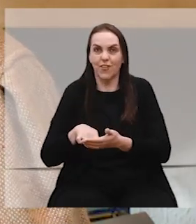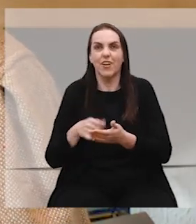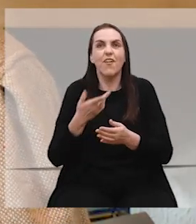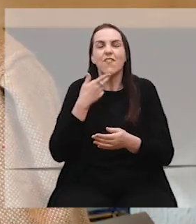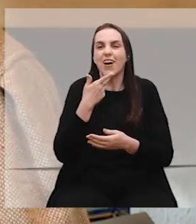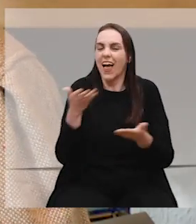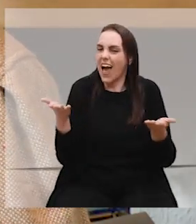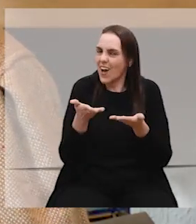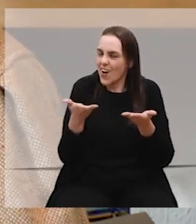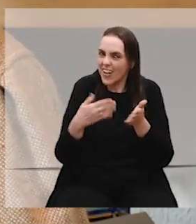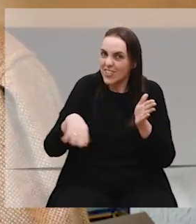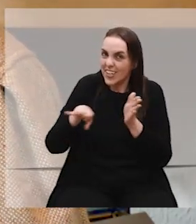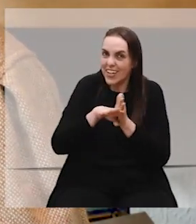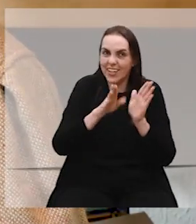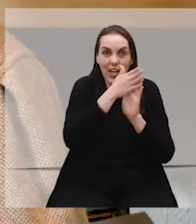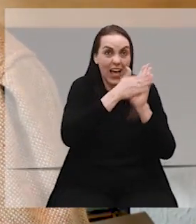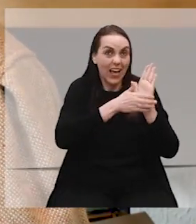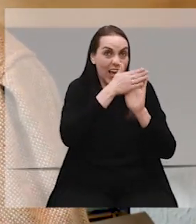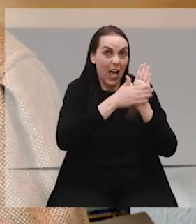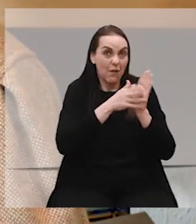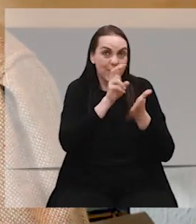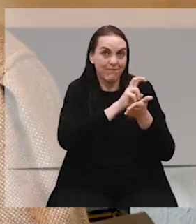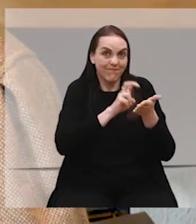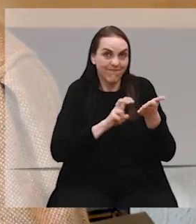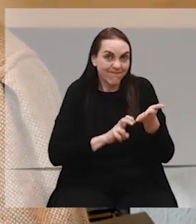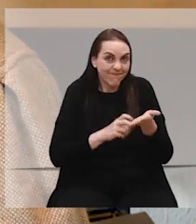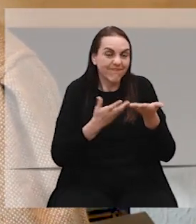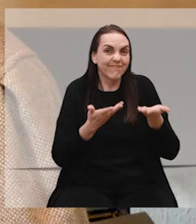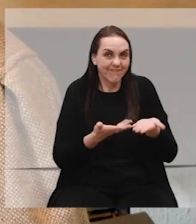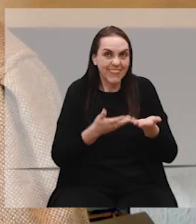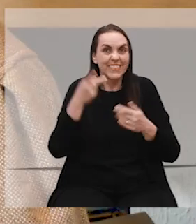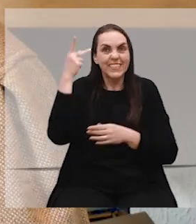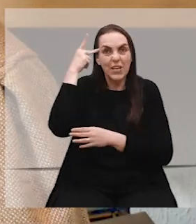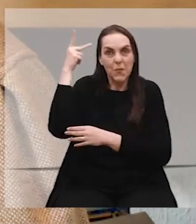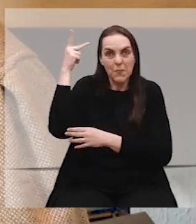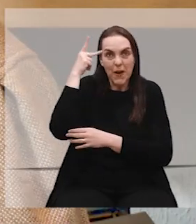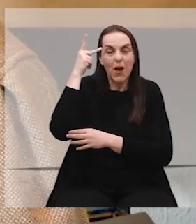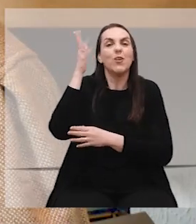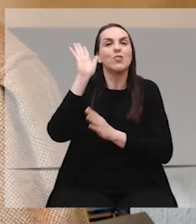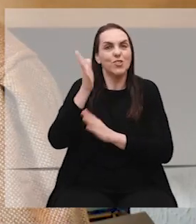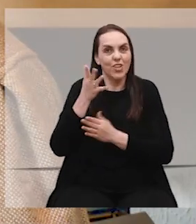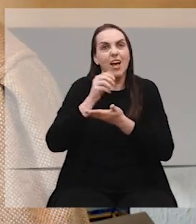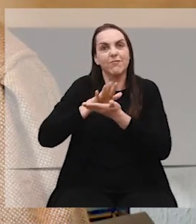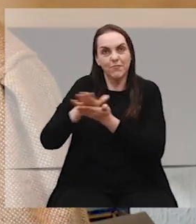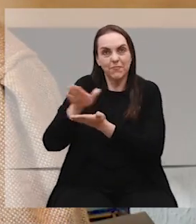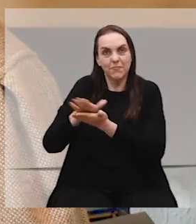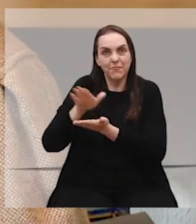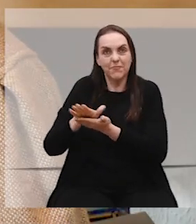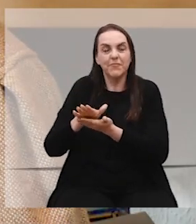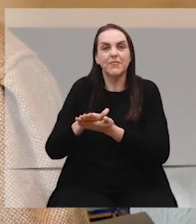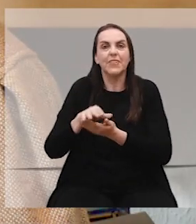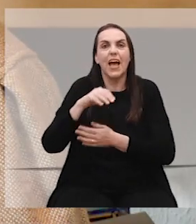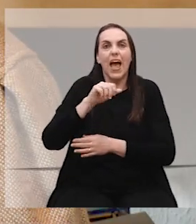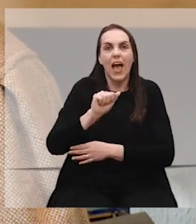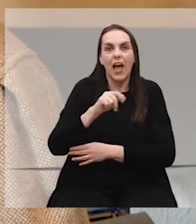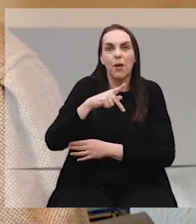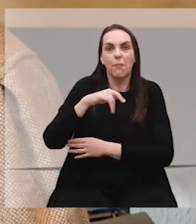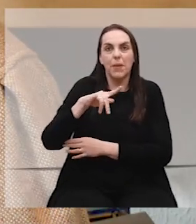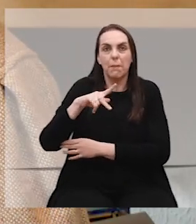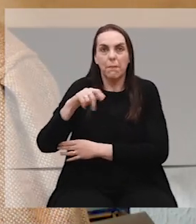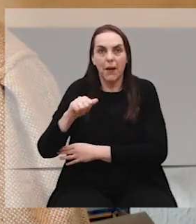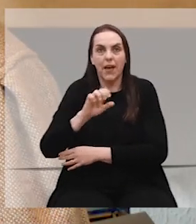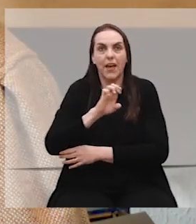que está chegando, eu acabei de ver a capa, está impresso, em São Paulo, já está rodando, que se chama A Pipa